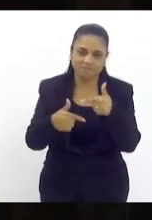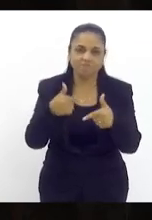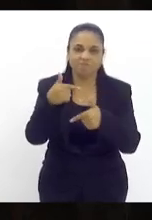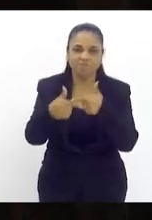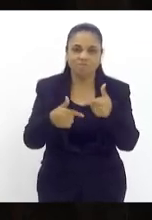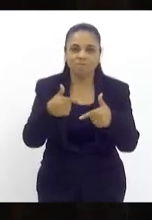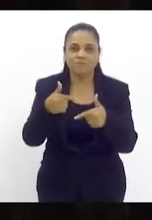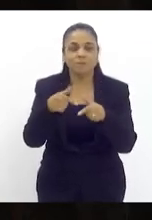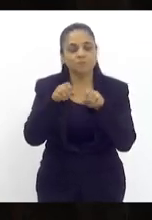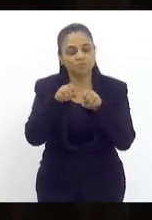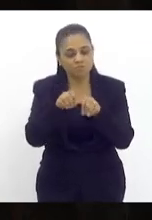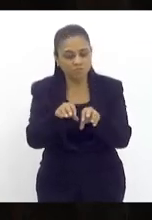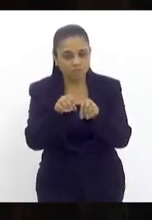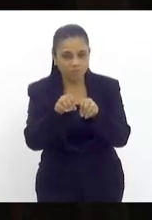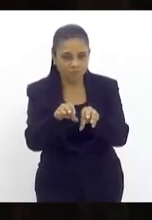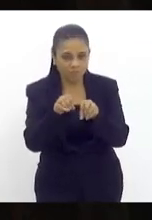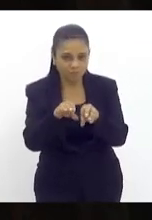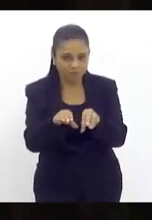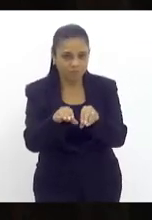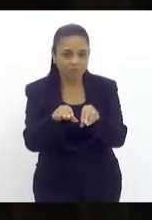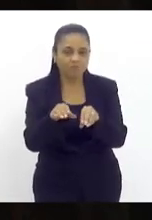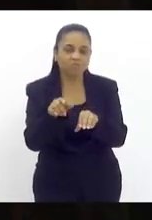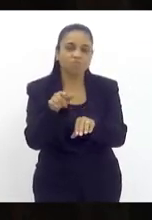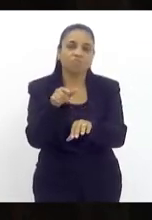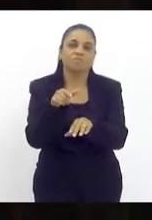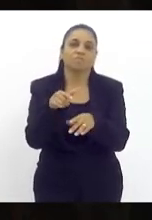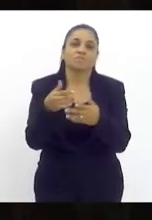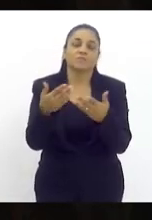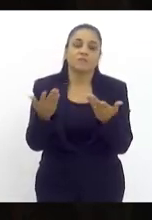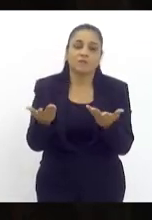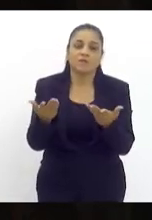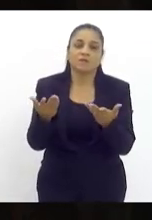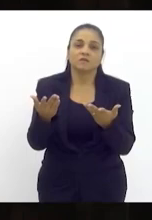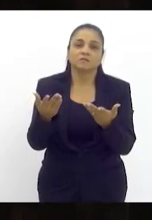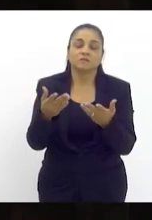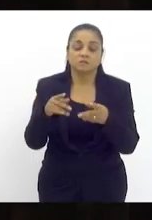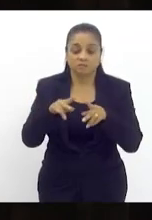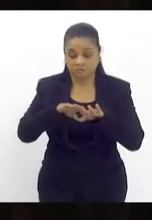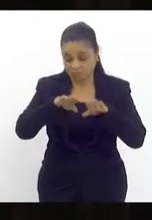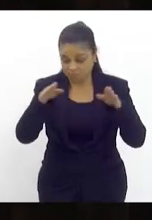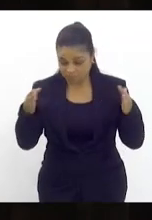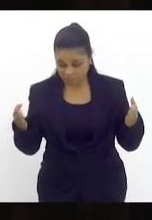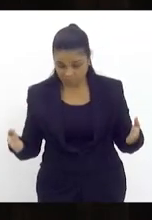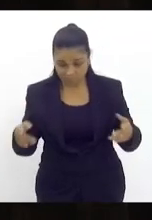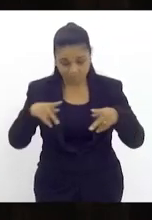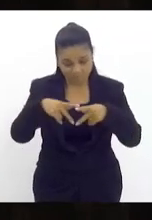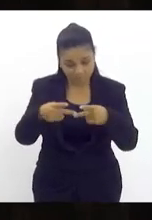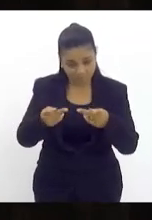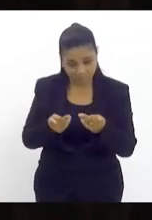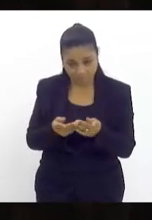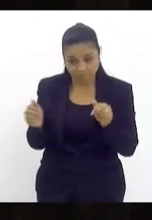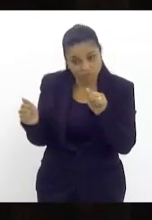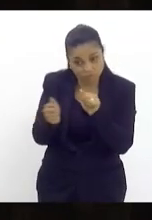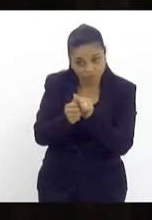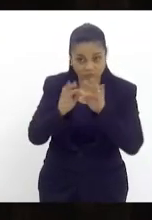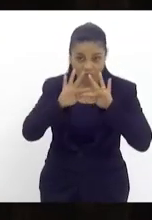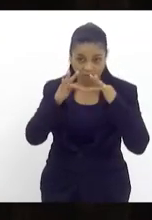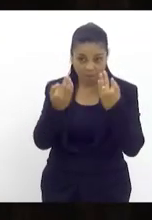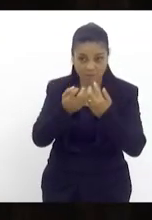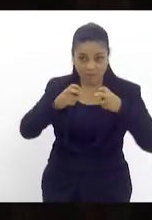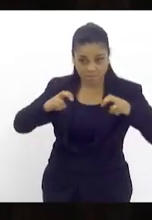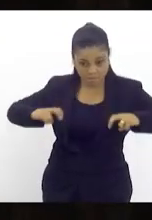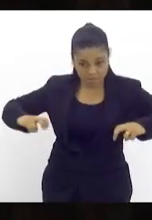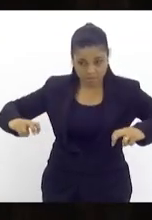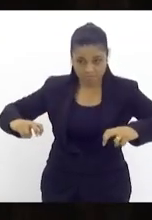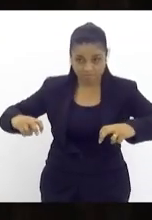de educação através também das refeições em família. Que as famílias acompanhassem o